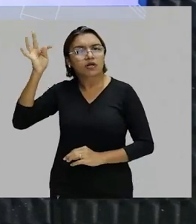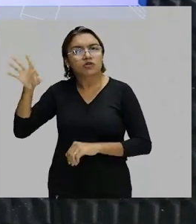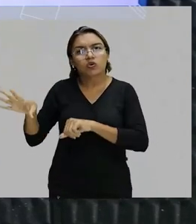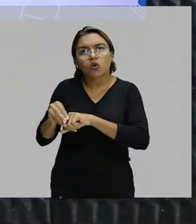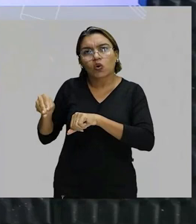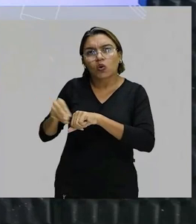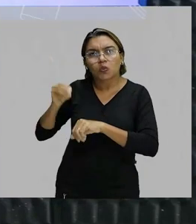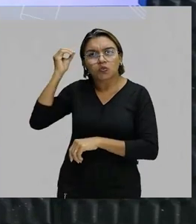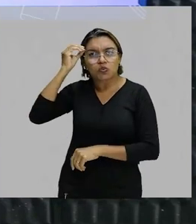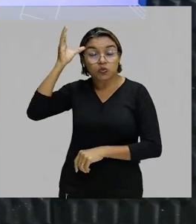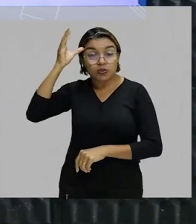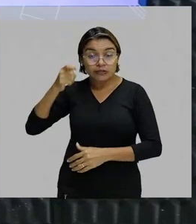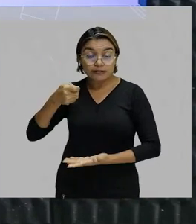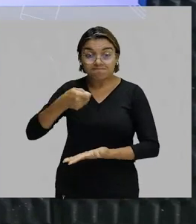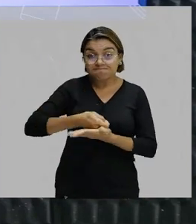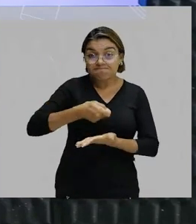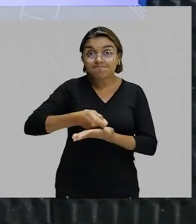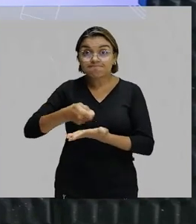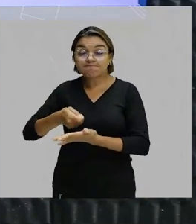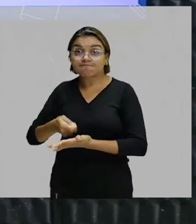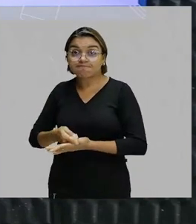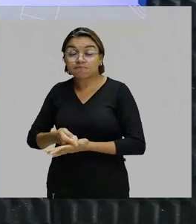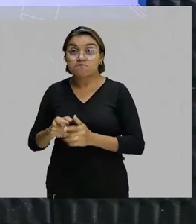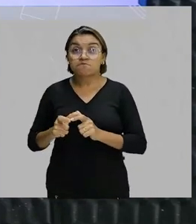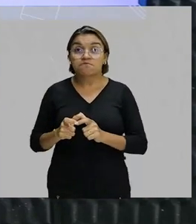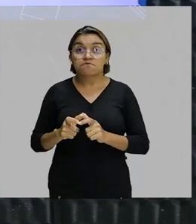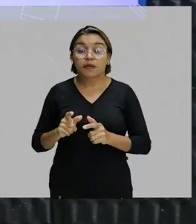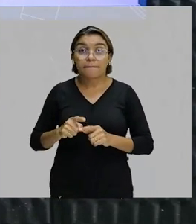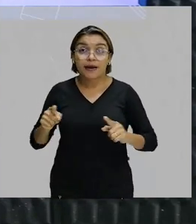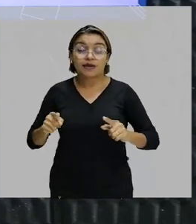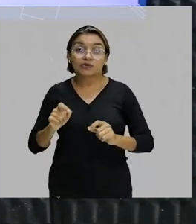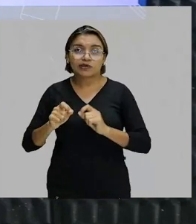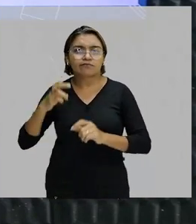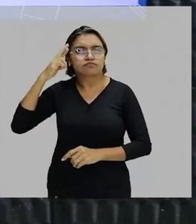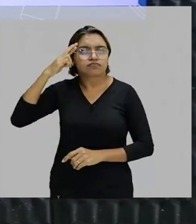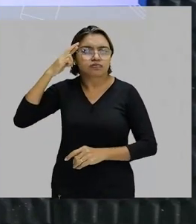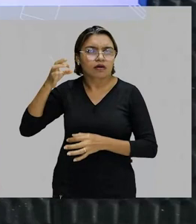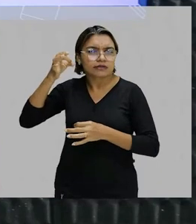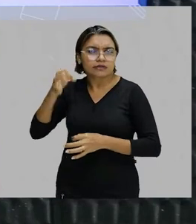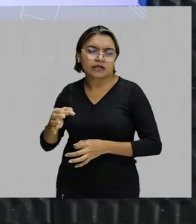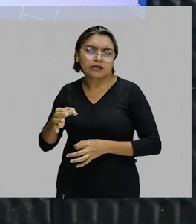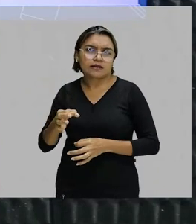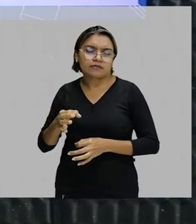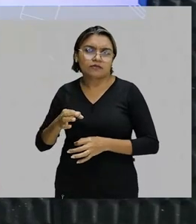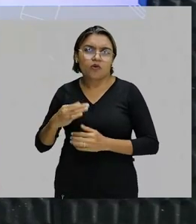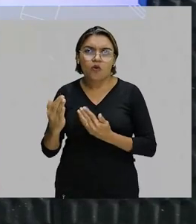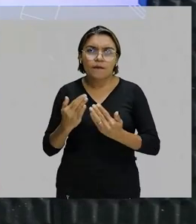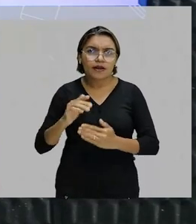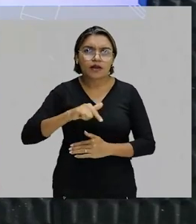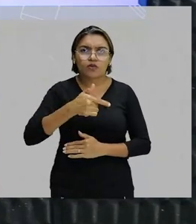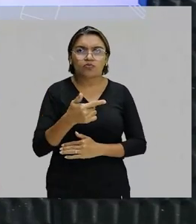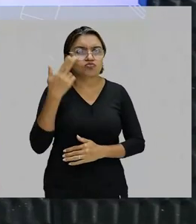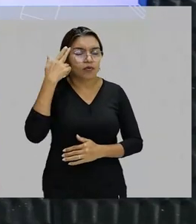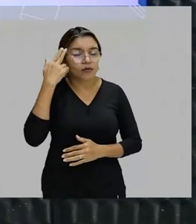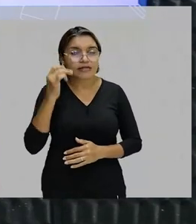conhecimentos que exigissem um pouco mais de racionalidade do que aquela comum então é como se fosse assim